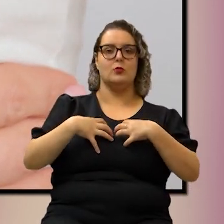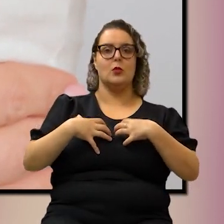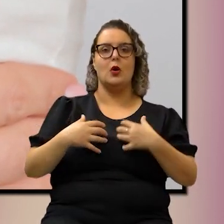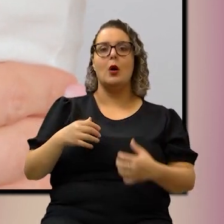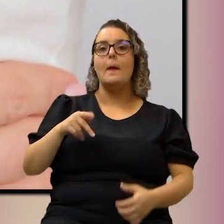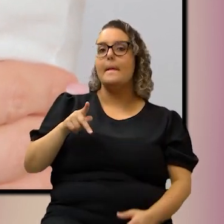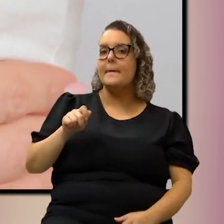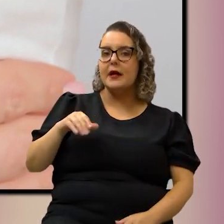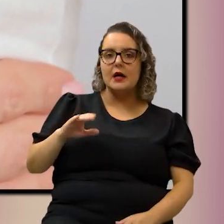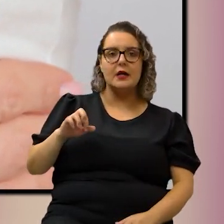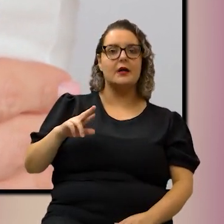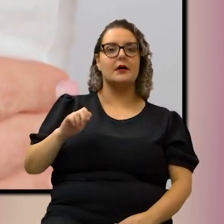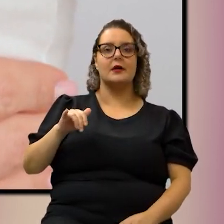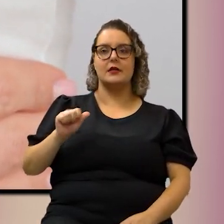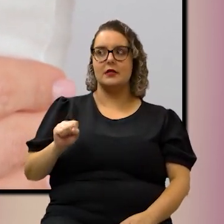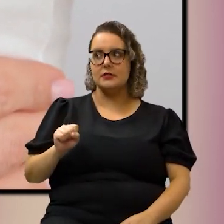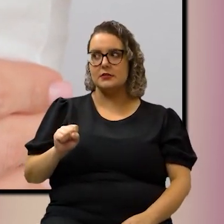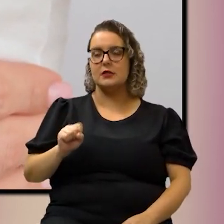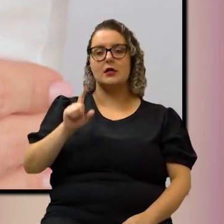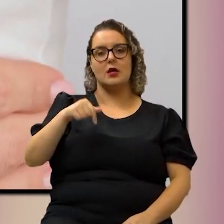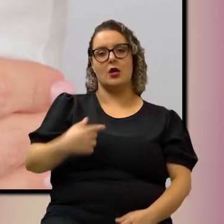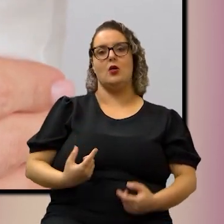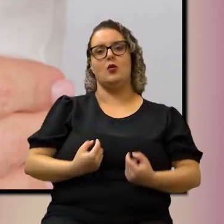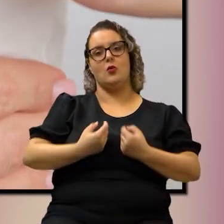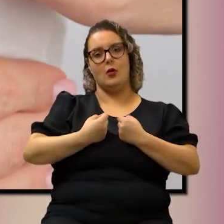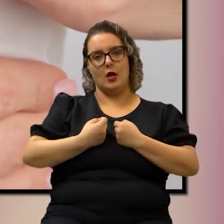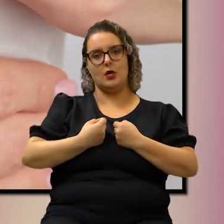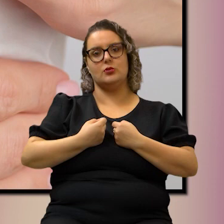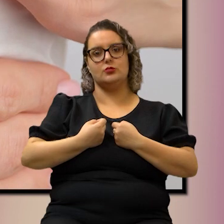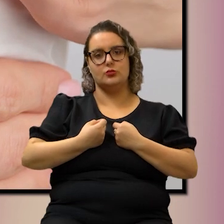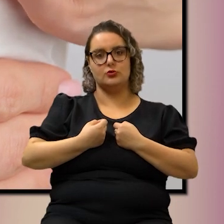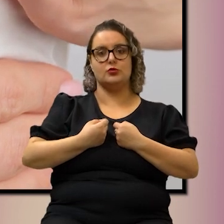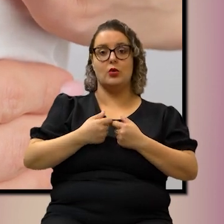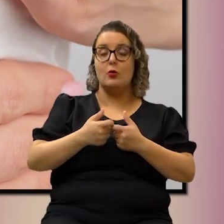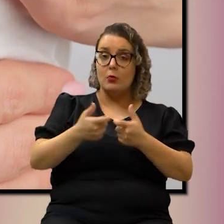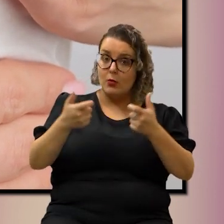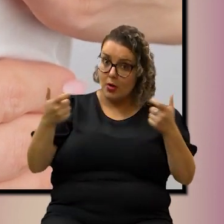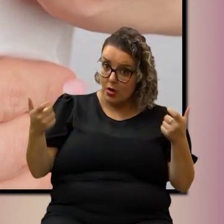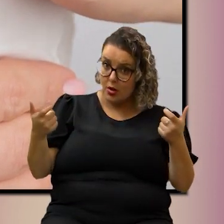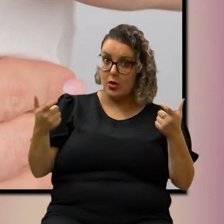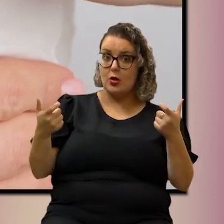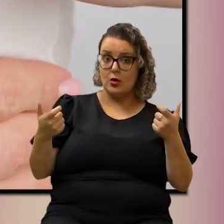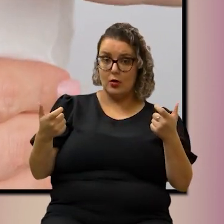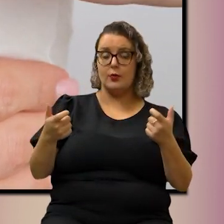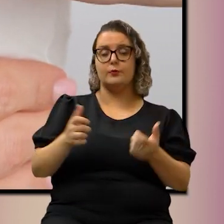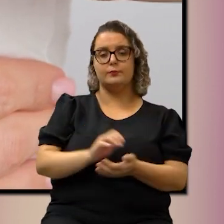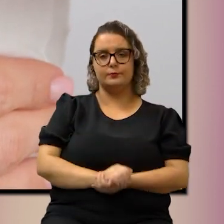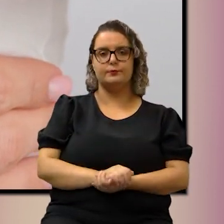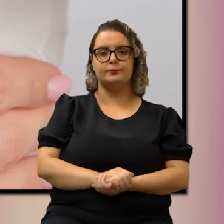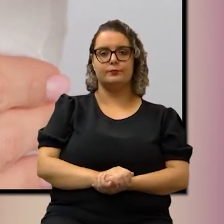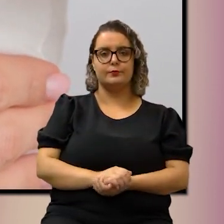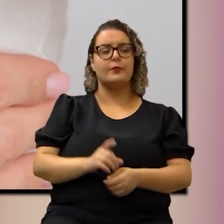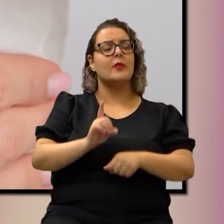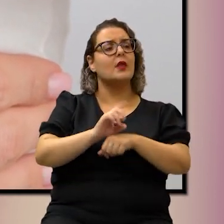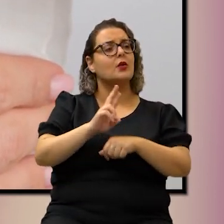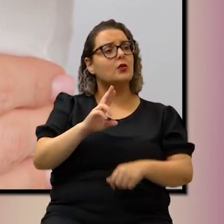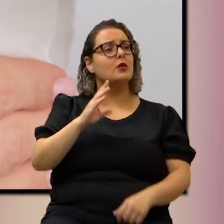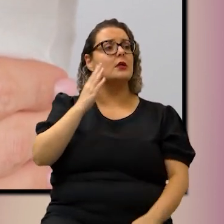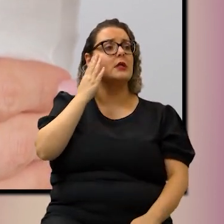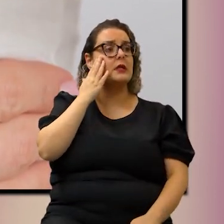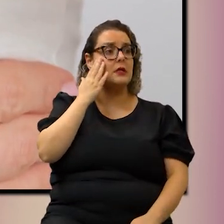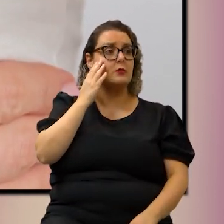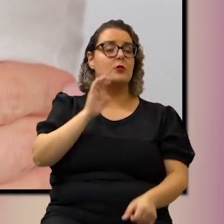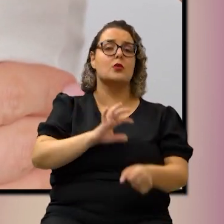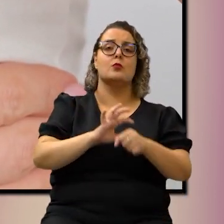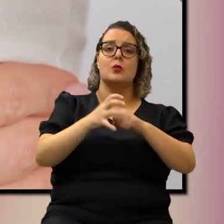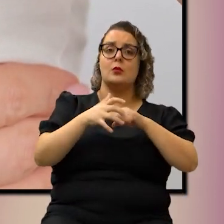pulmão, como pâncreas, enfim, é um câncer muito, muito predominante. E doutora,